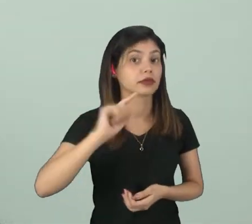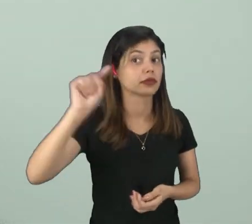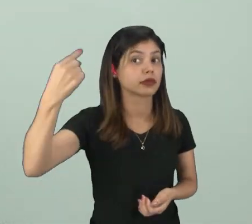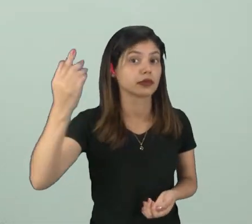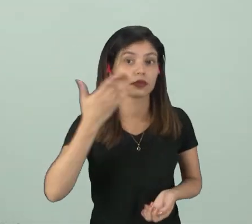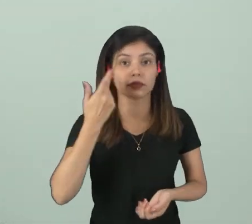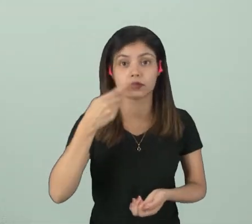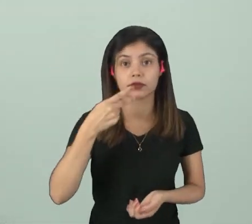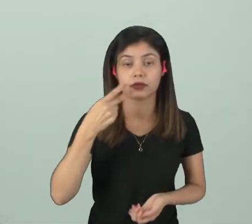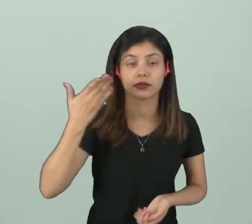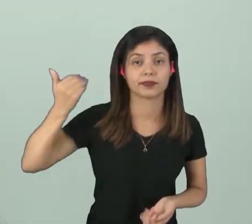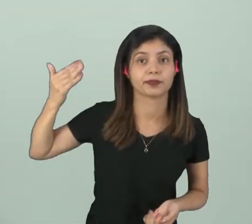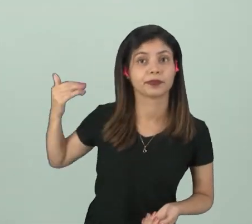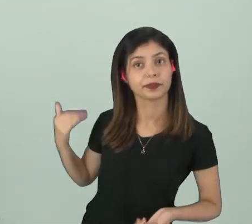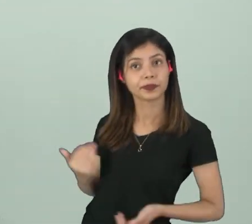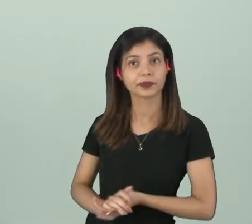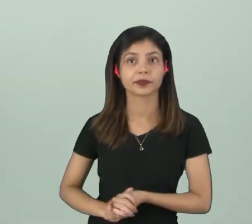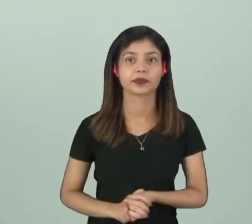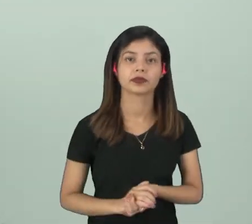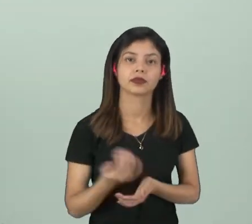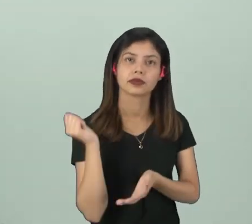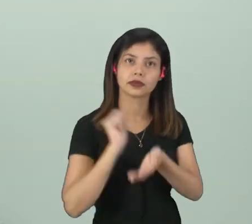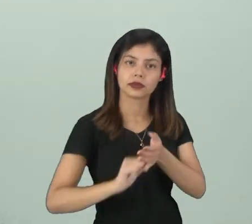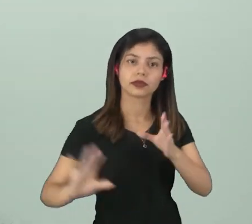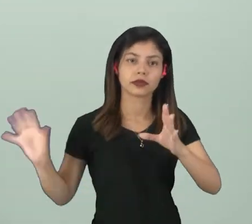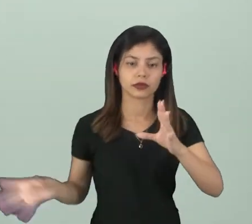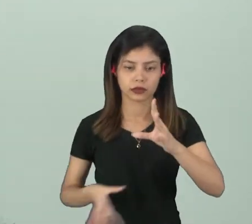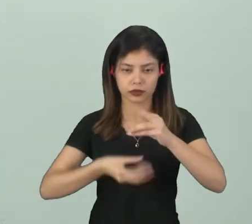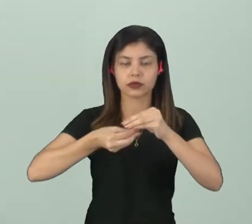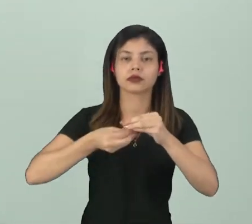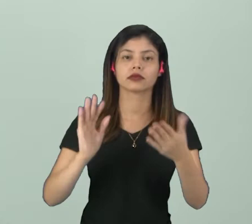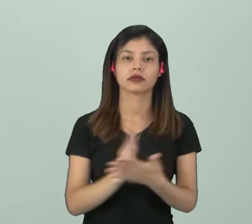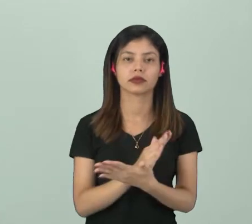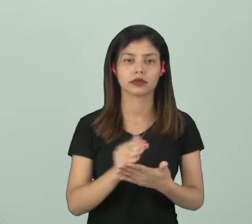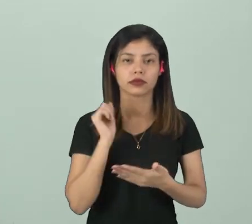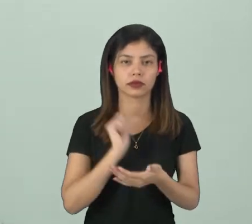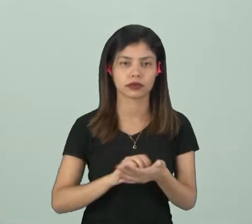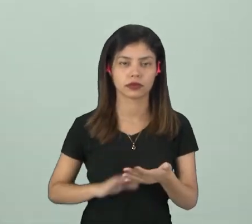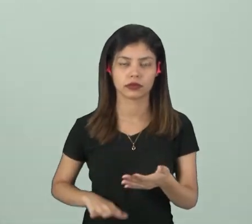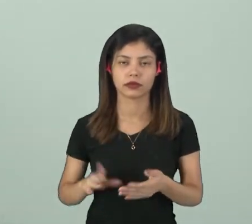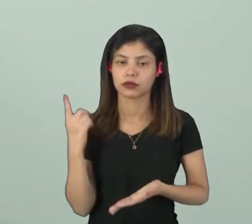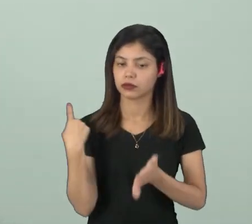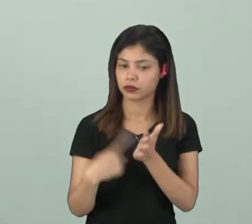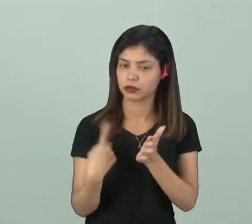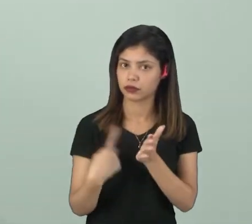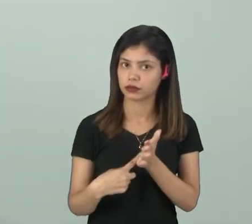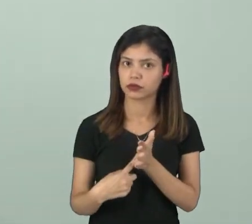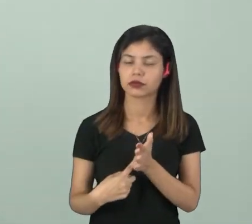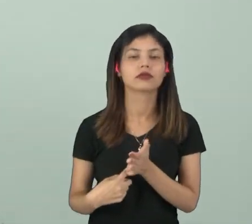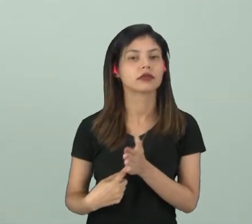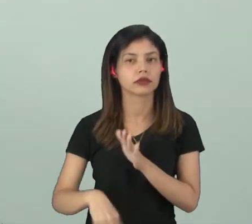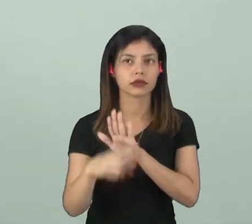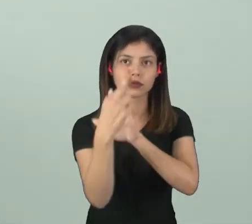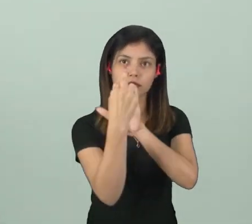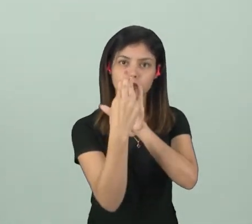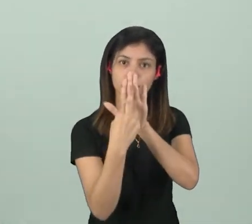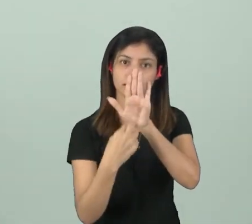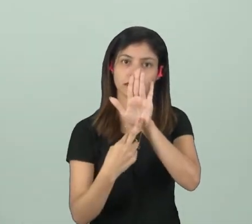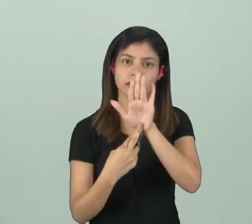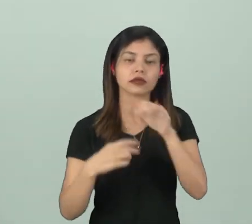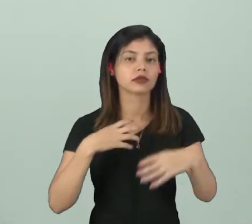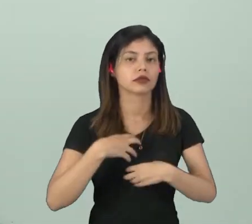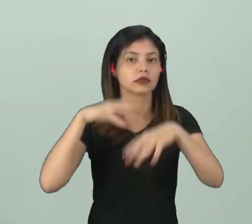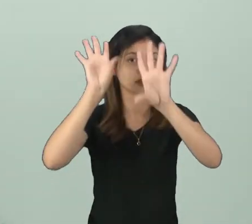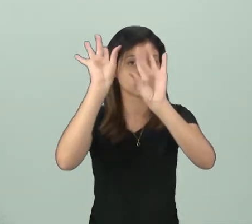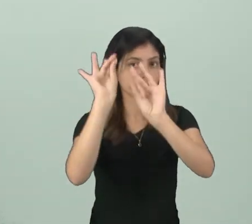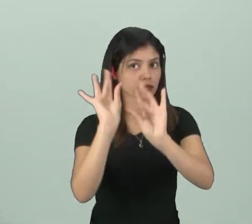falamos anteriormente. Vamos preencher algumas lacunas para perceber de acordo com as regras e perceber também o sentido de cada